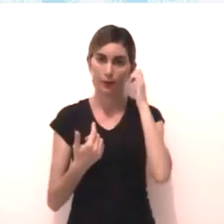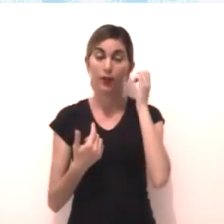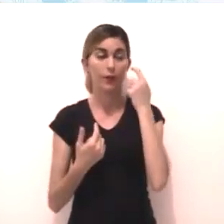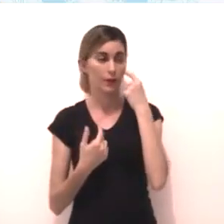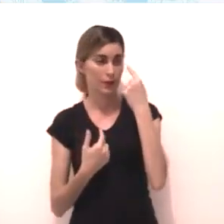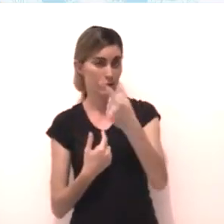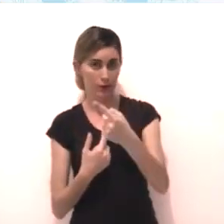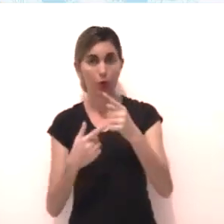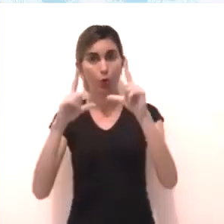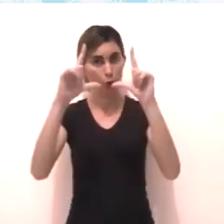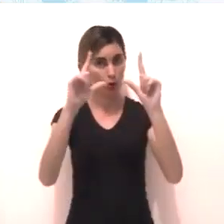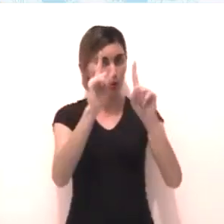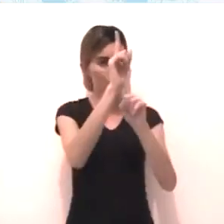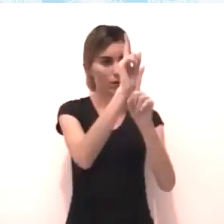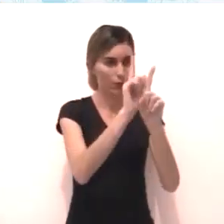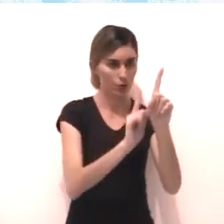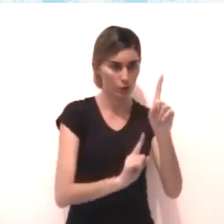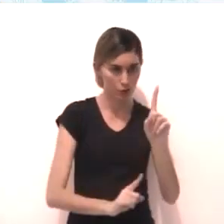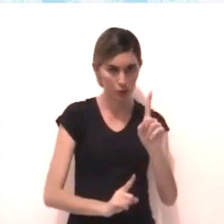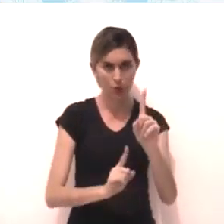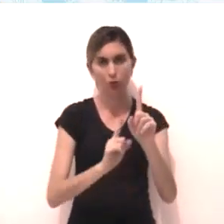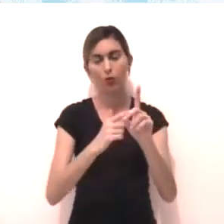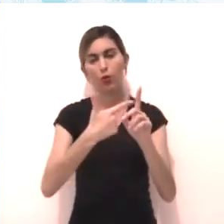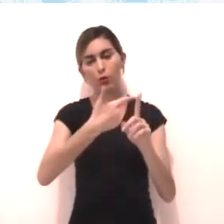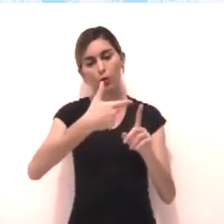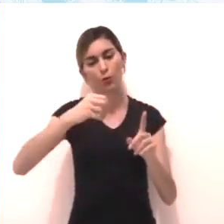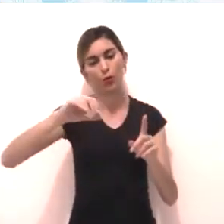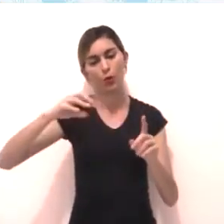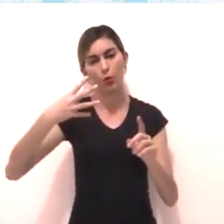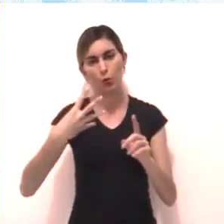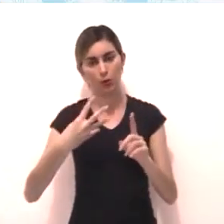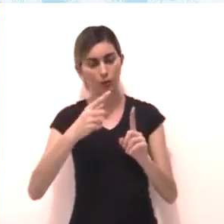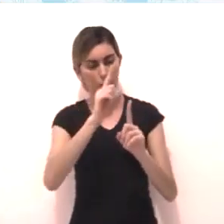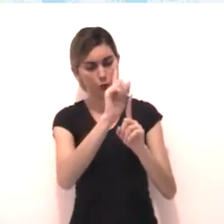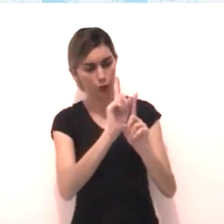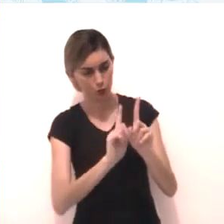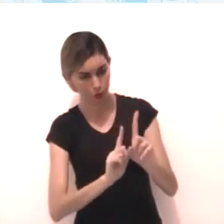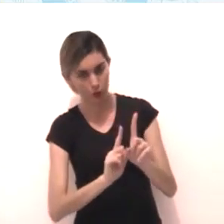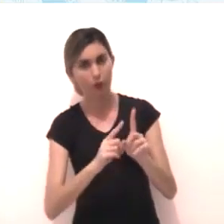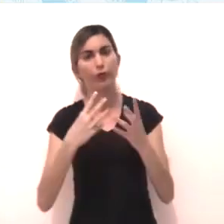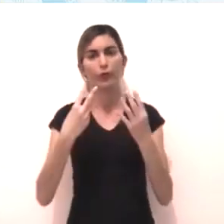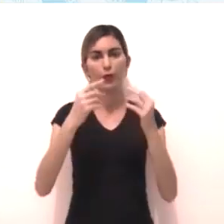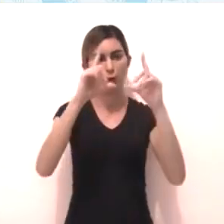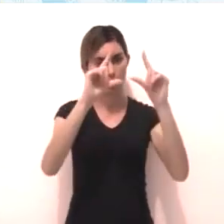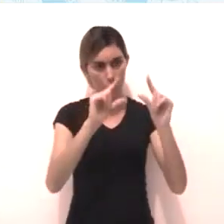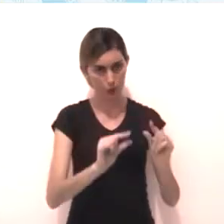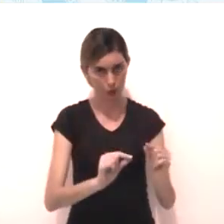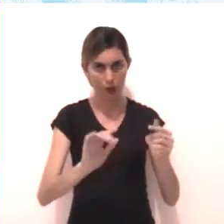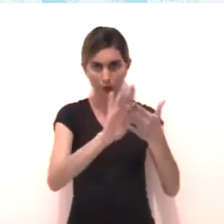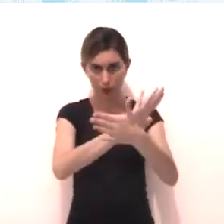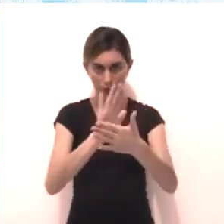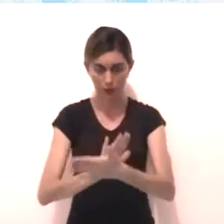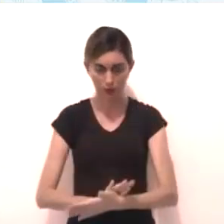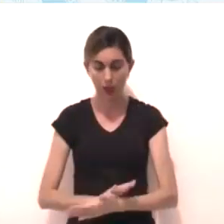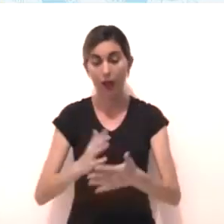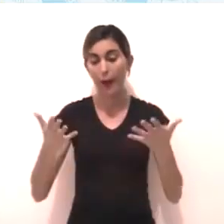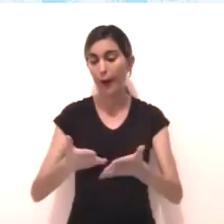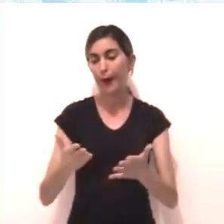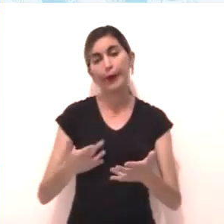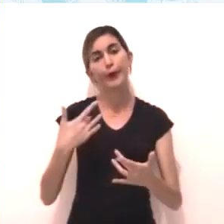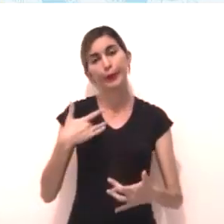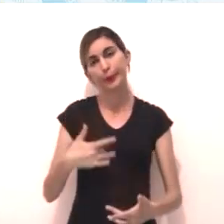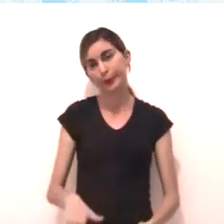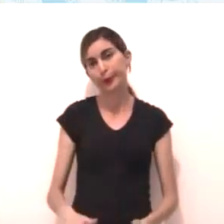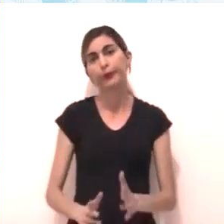que houve uma diminuição desde 2004, diminuiu bastante o desmatamento e